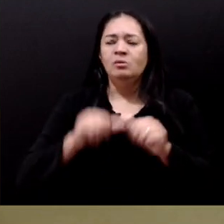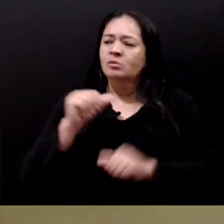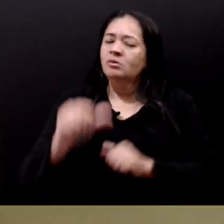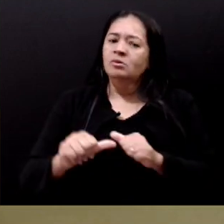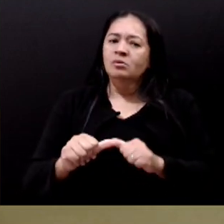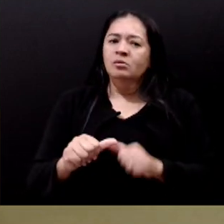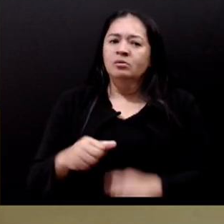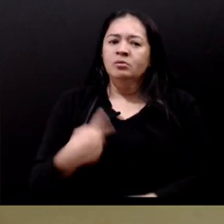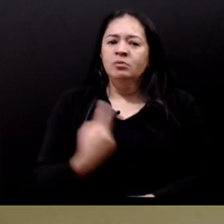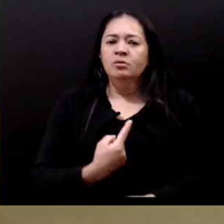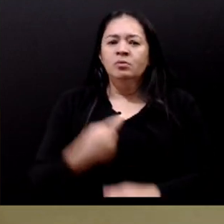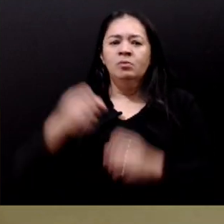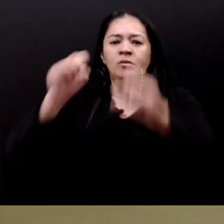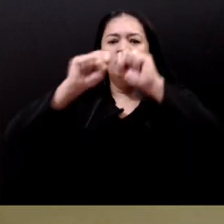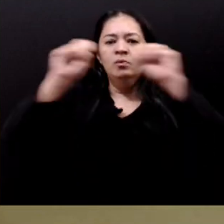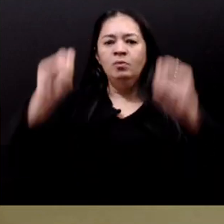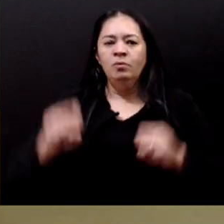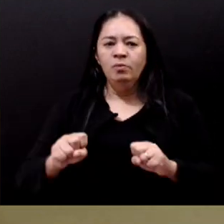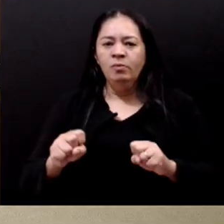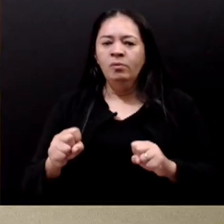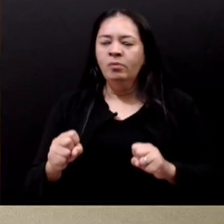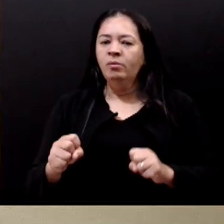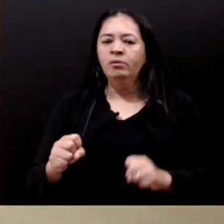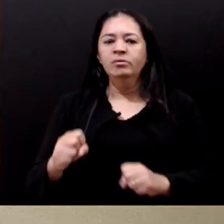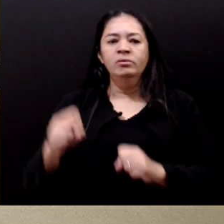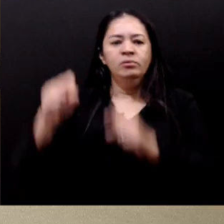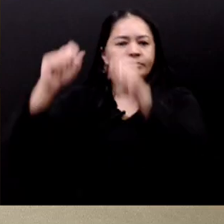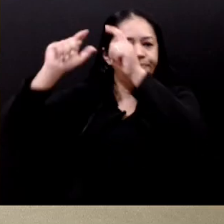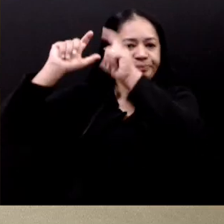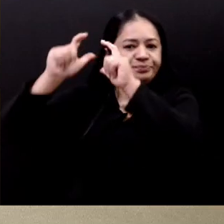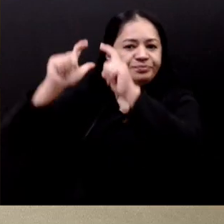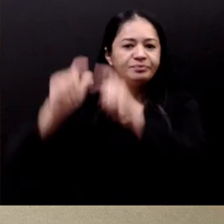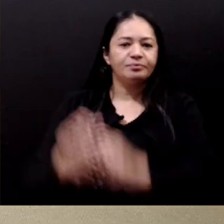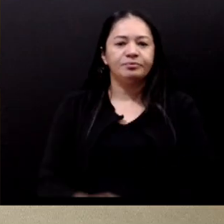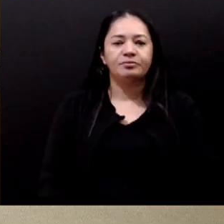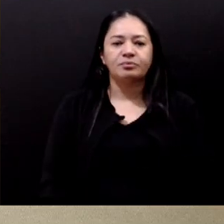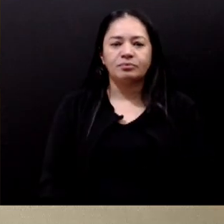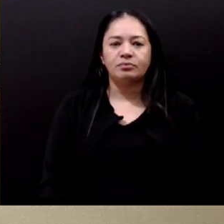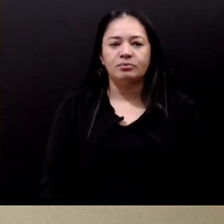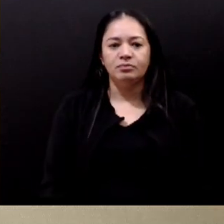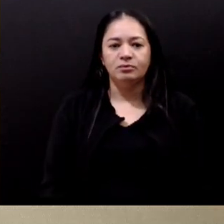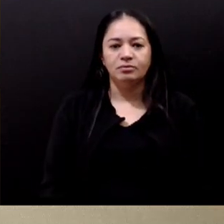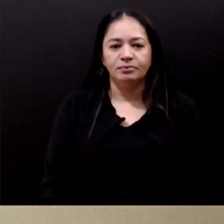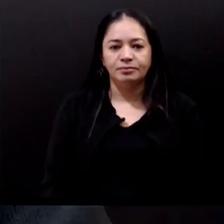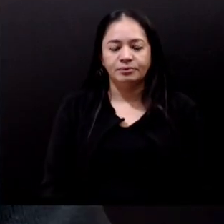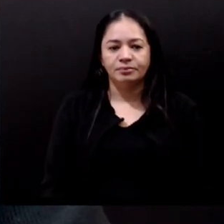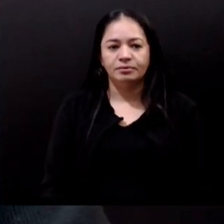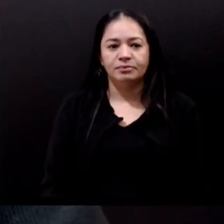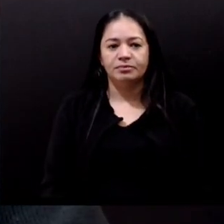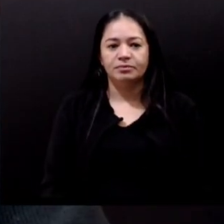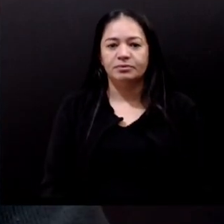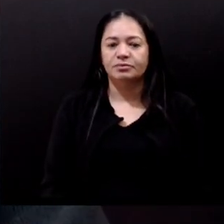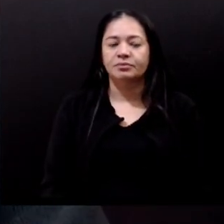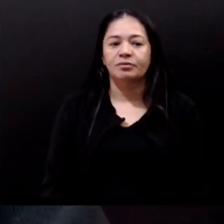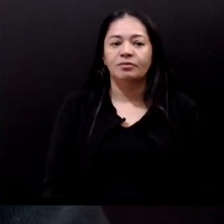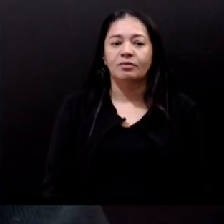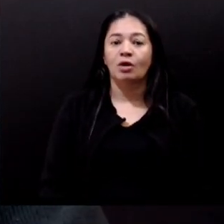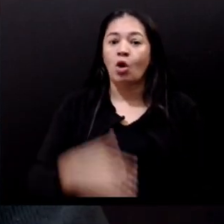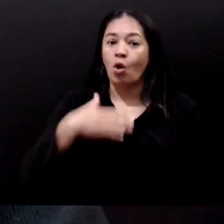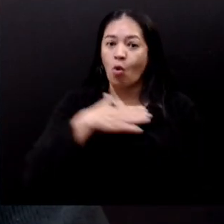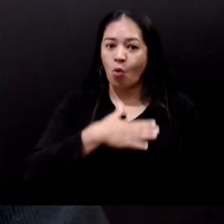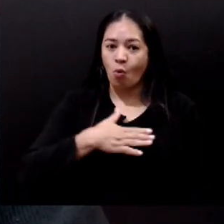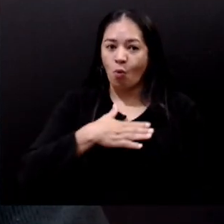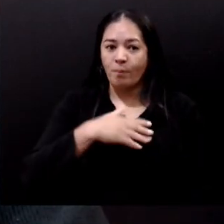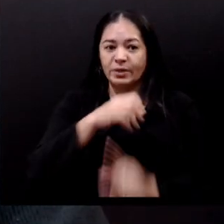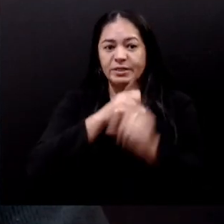sistema nervoso, né, no nosso psique? Ok, perfeito, né. A Jéssica foi bem clara sobre isso, né. O Uhum, prazer social é algo que quando você